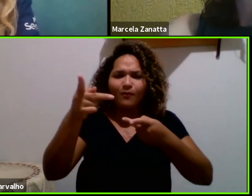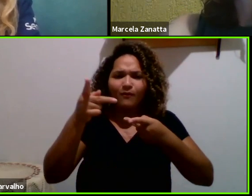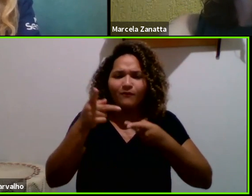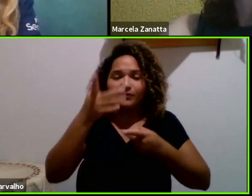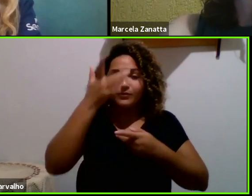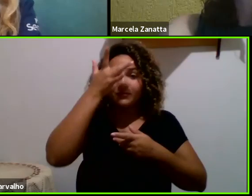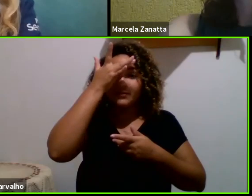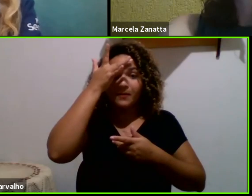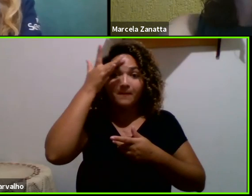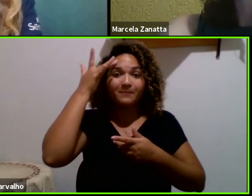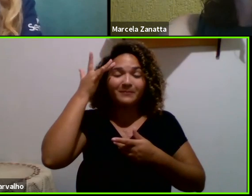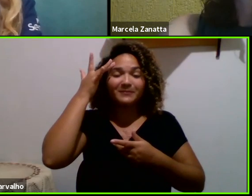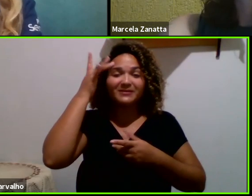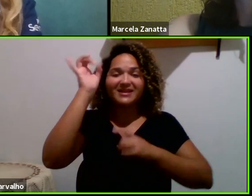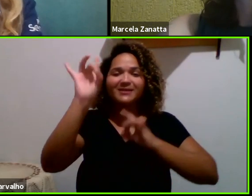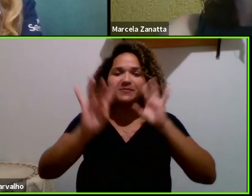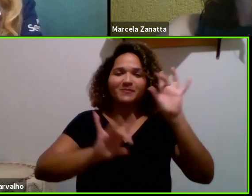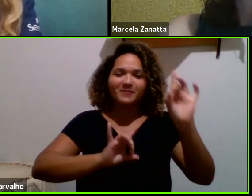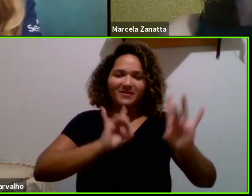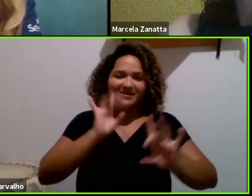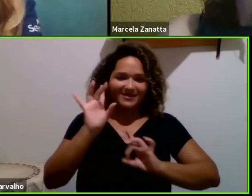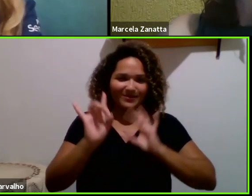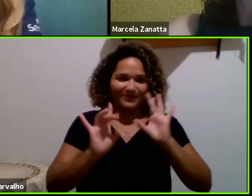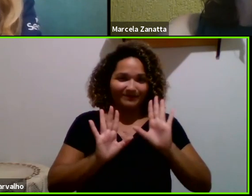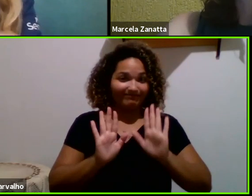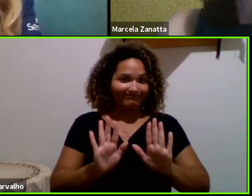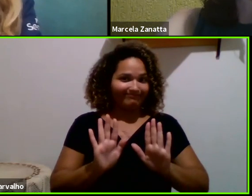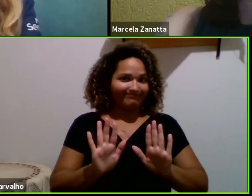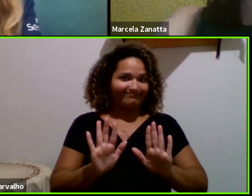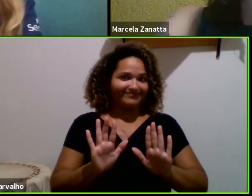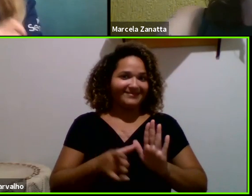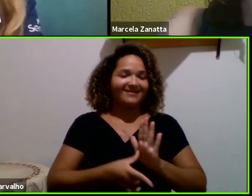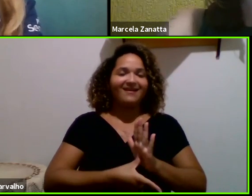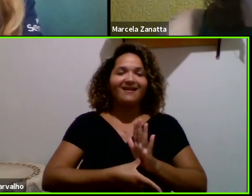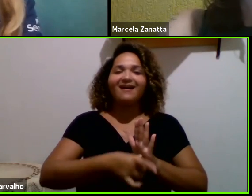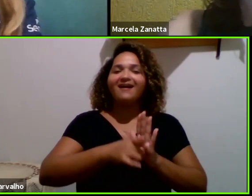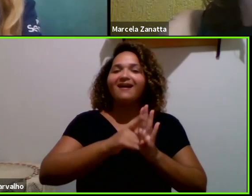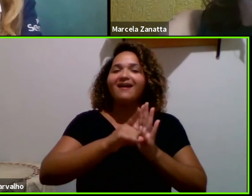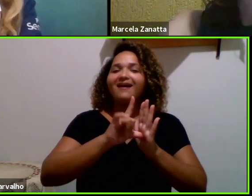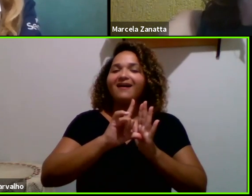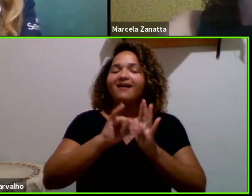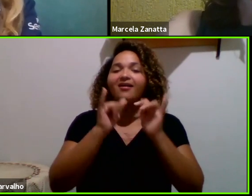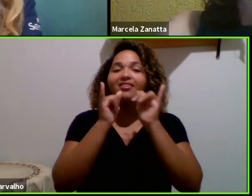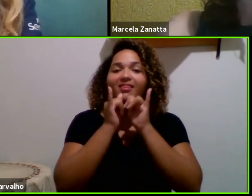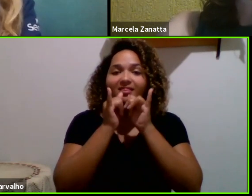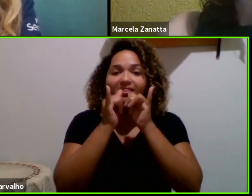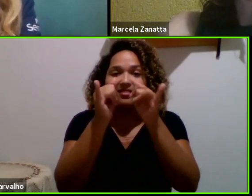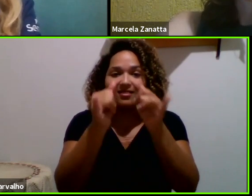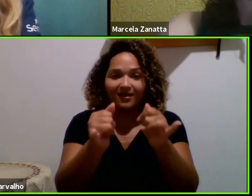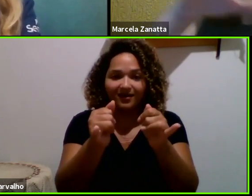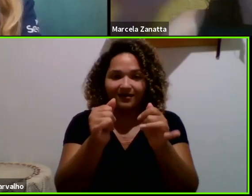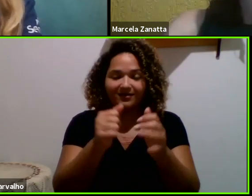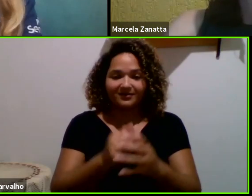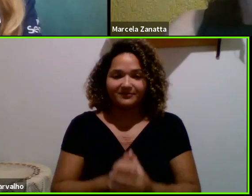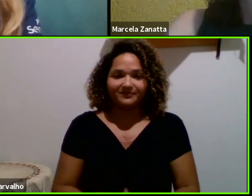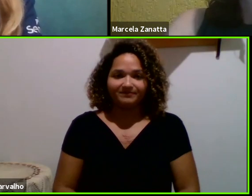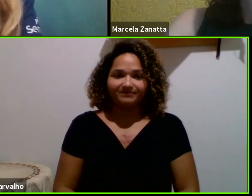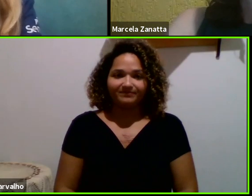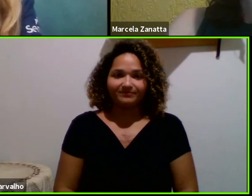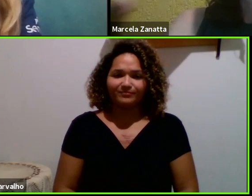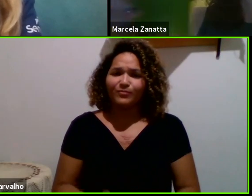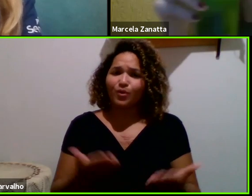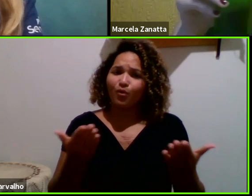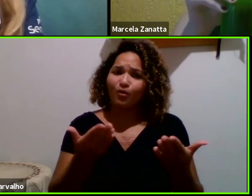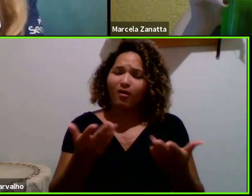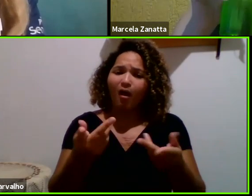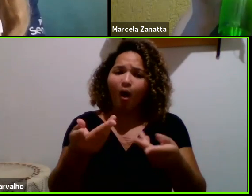muito especial, mas antes de chamá-la, eu quero deixar um recado. O Dr. Paulo Noronha